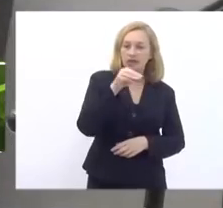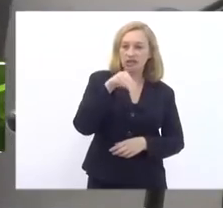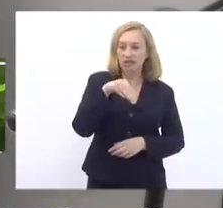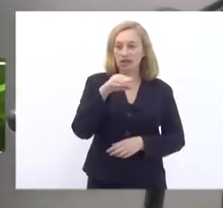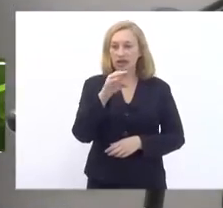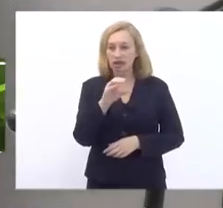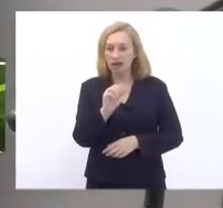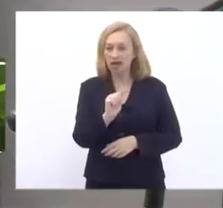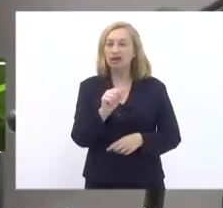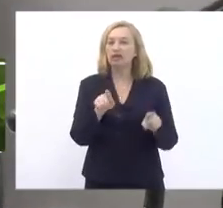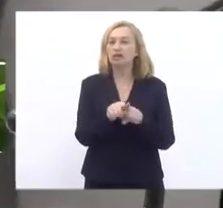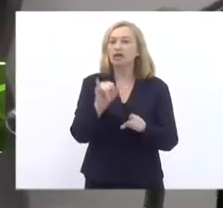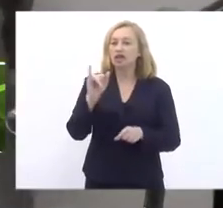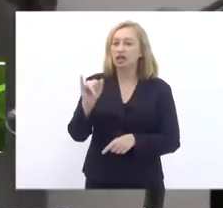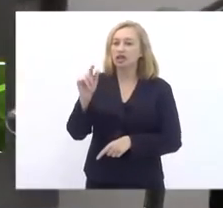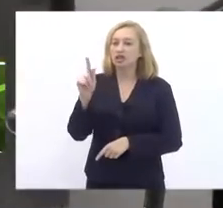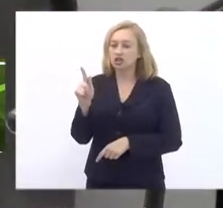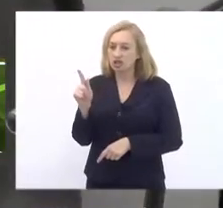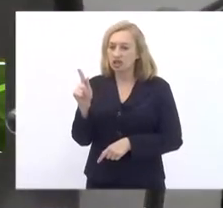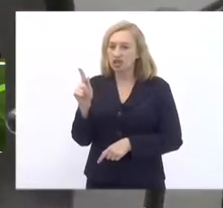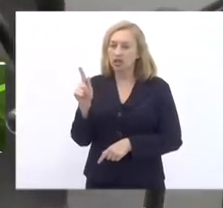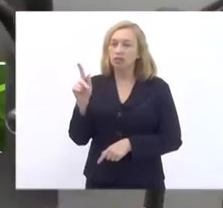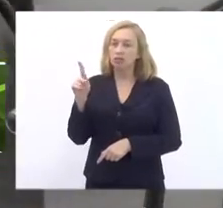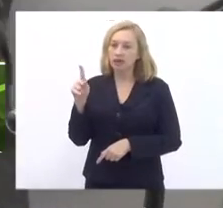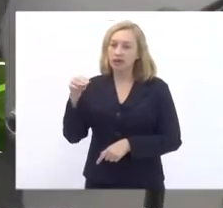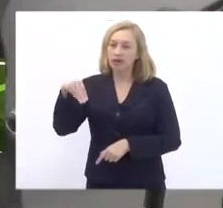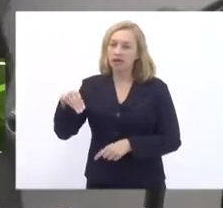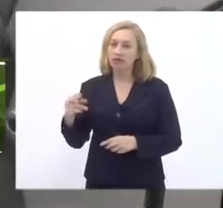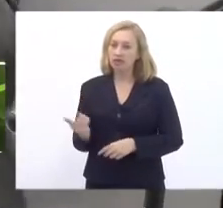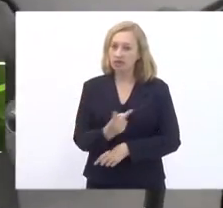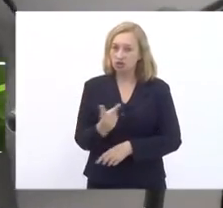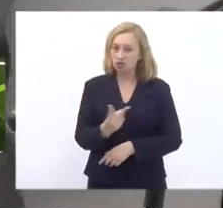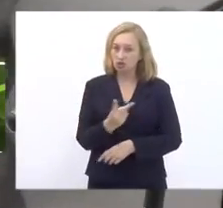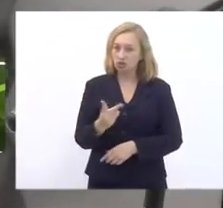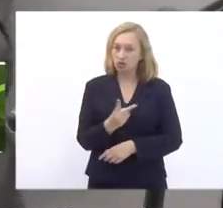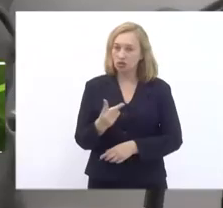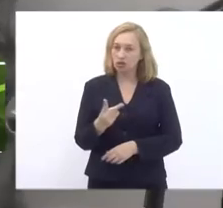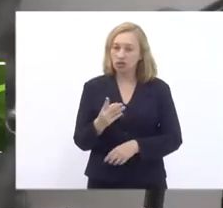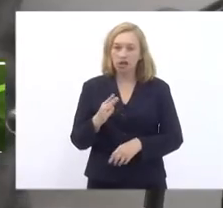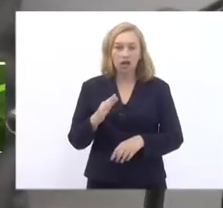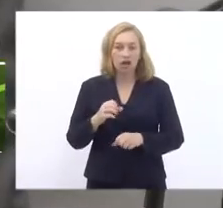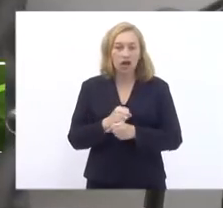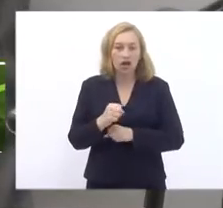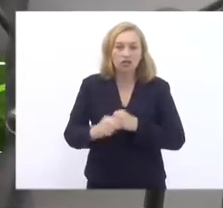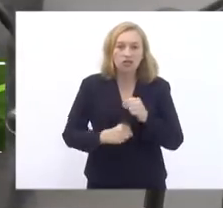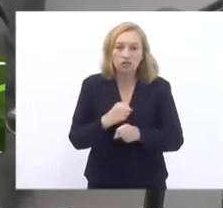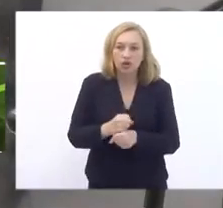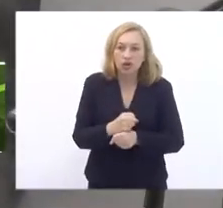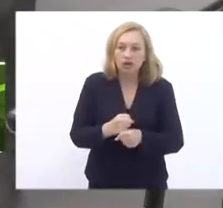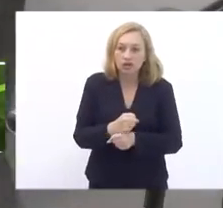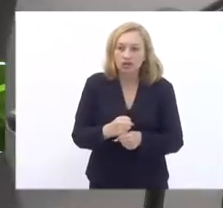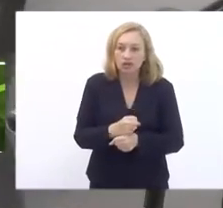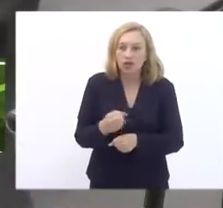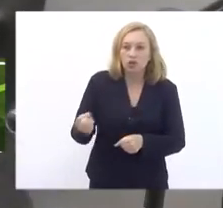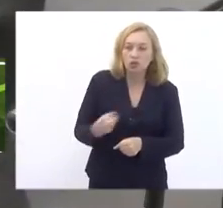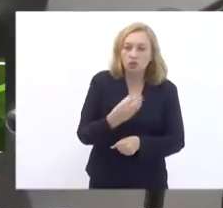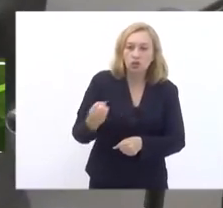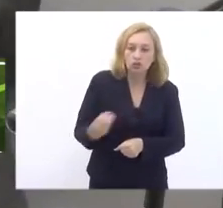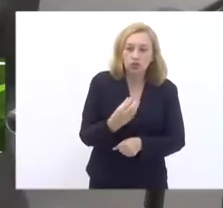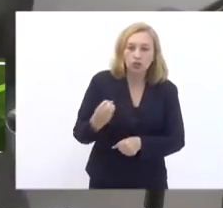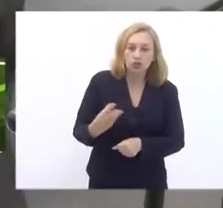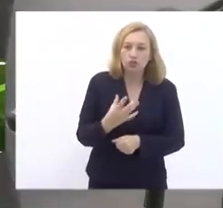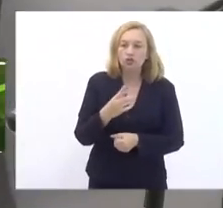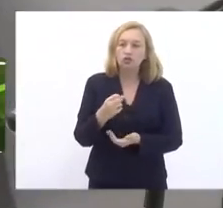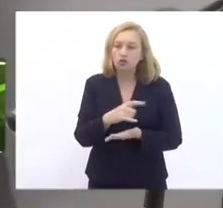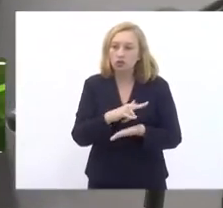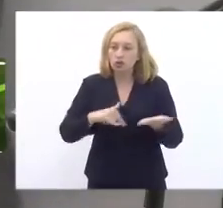Né? Então, com essa boca de jacaré, a cada ano vai ter que ter um novo termo aditivo. Então,